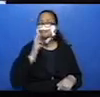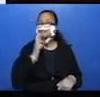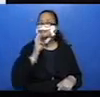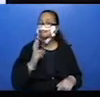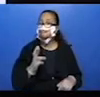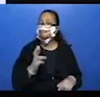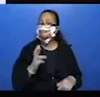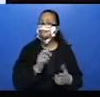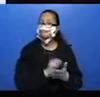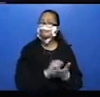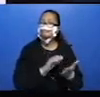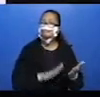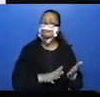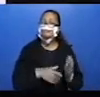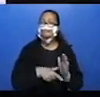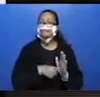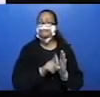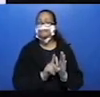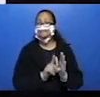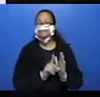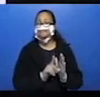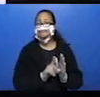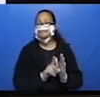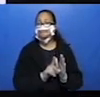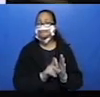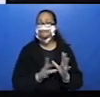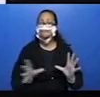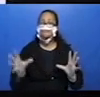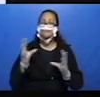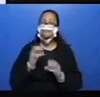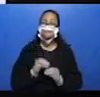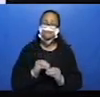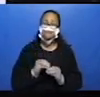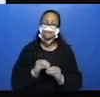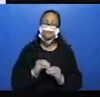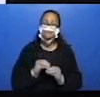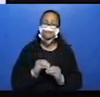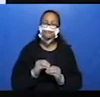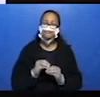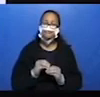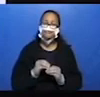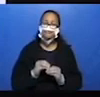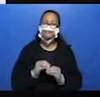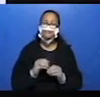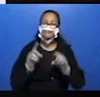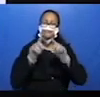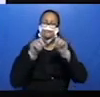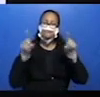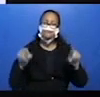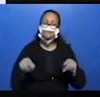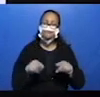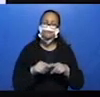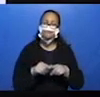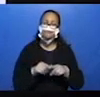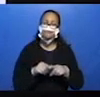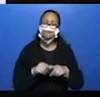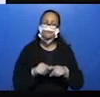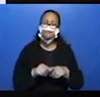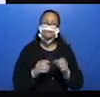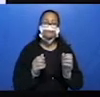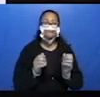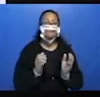respondam aquela atividade anterior. Vamos resumir em um único quadro. nós juntamos os 3 quadros